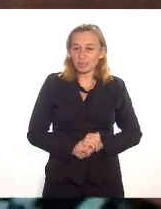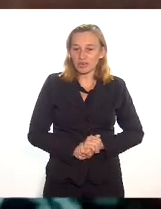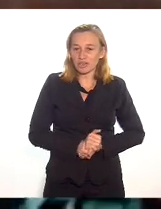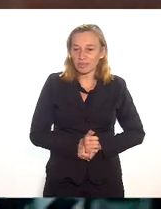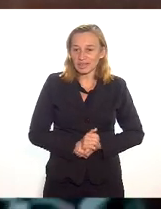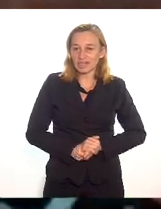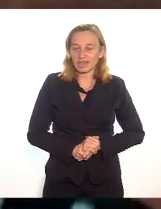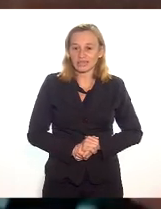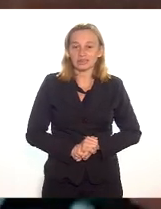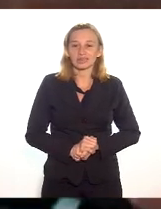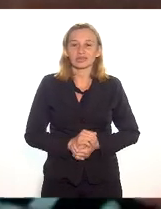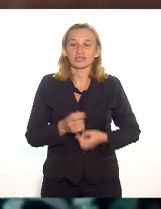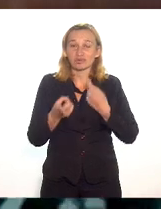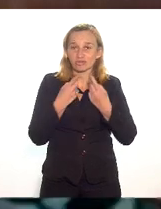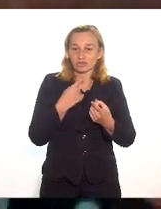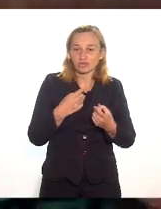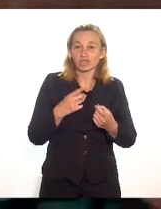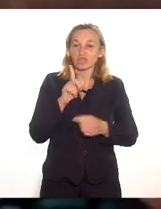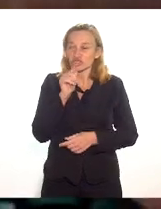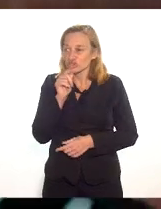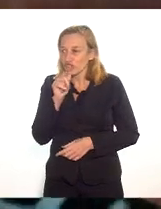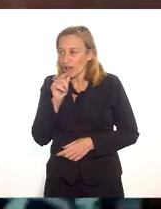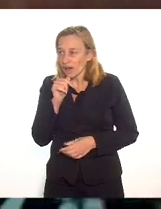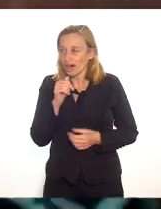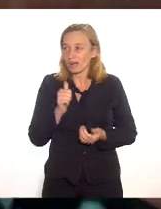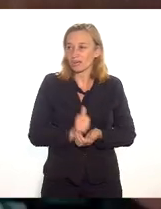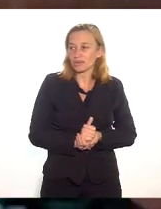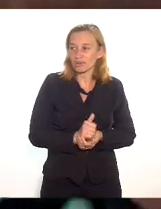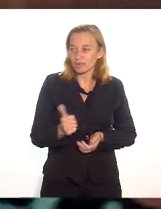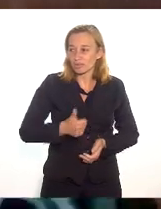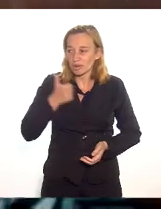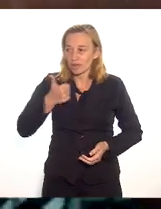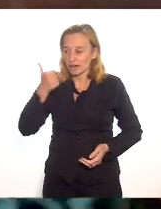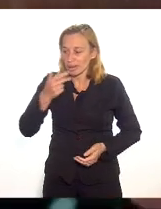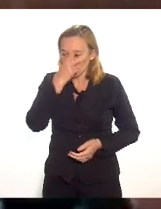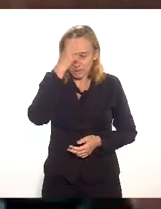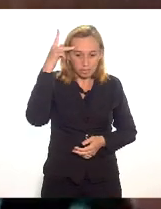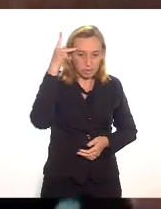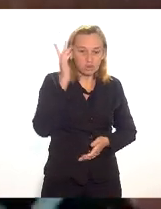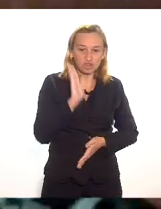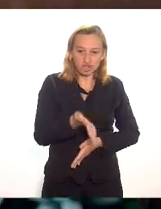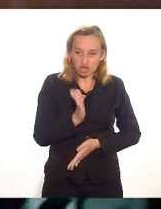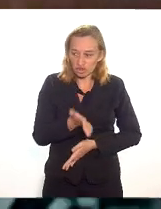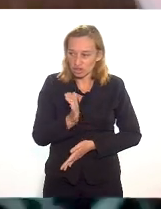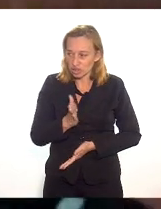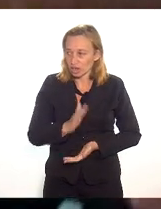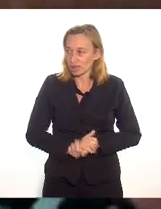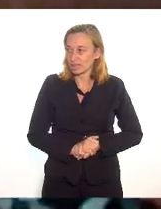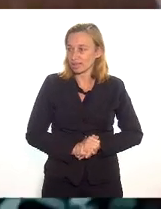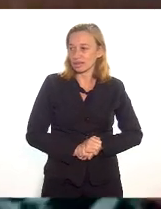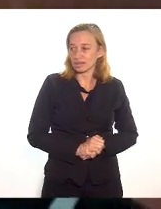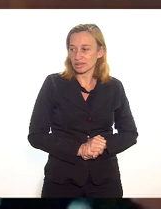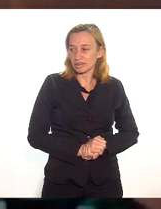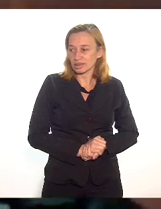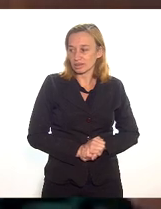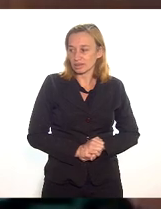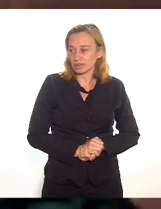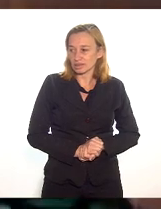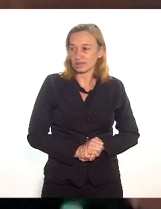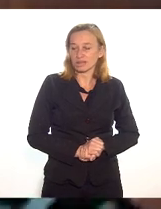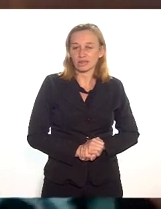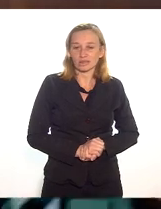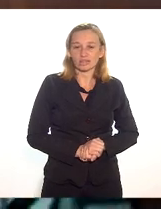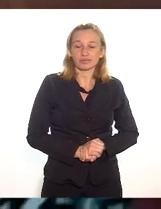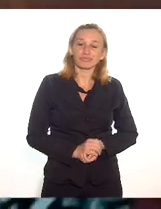falta de água regular para as pessoas que já estão em condição extremamente